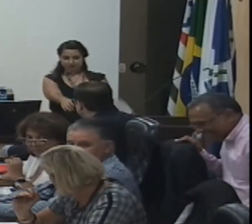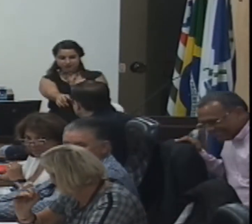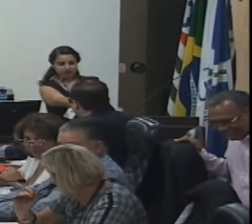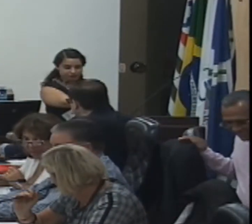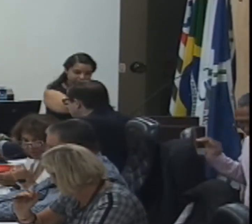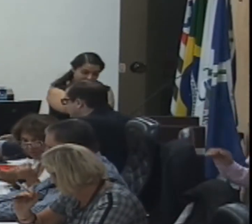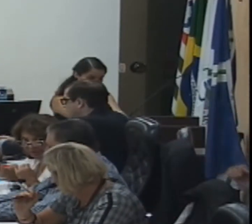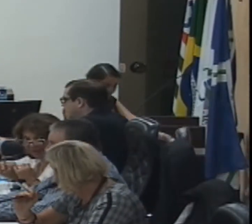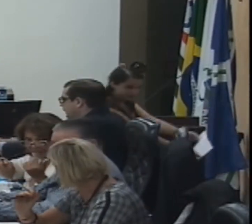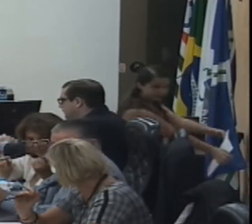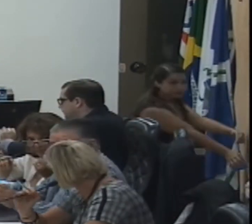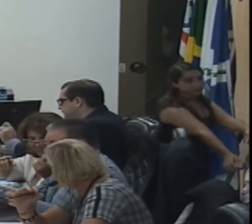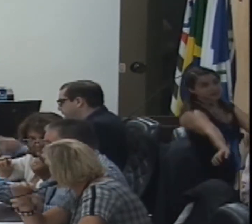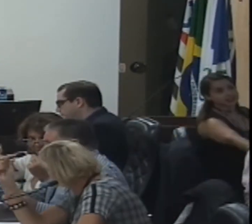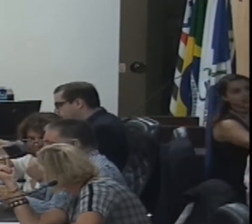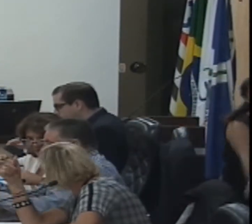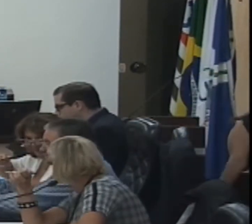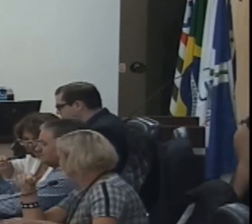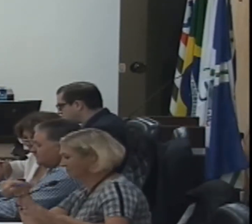Desejo discutir.